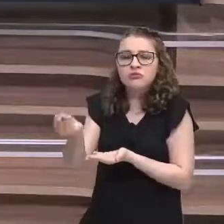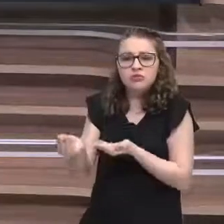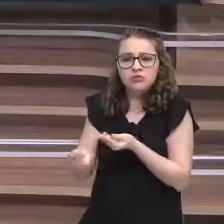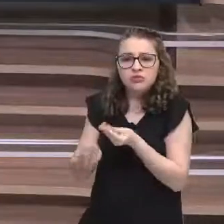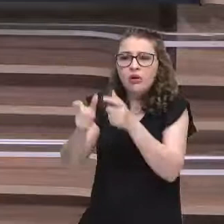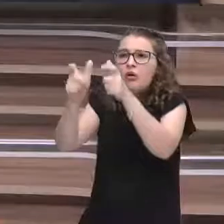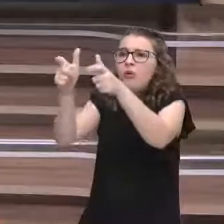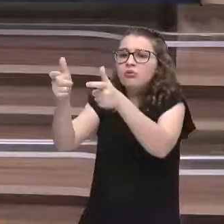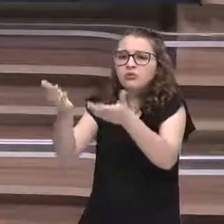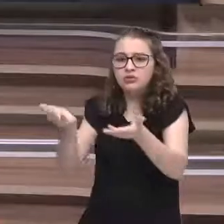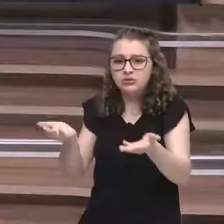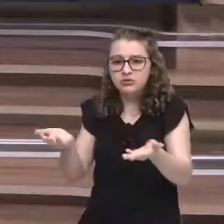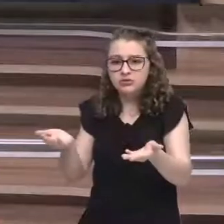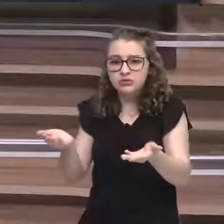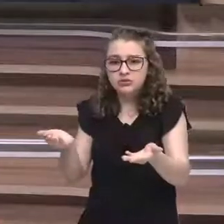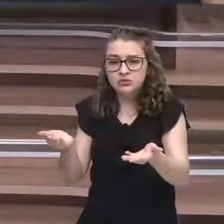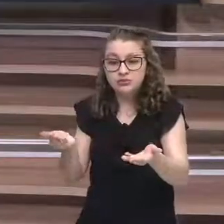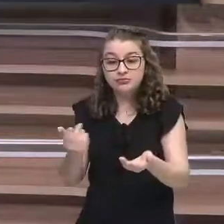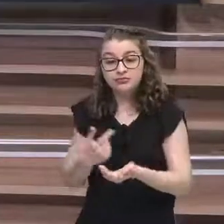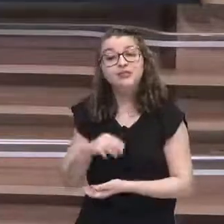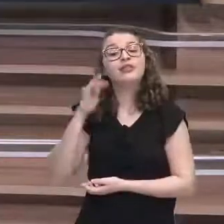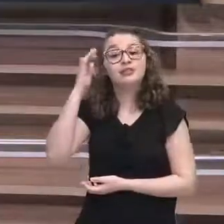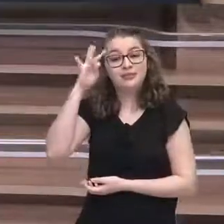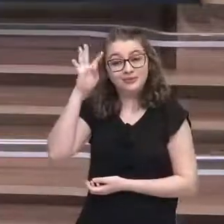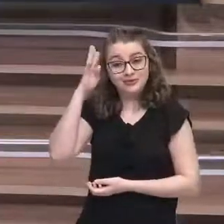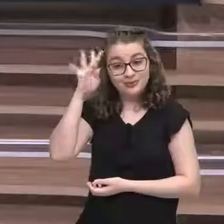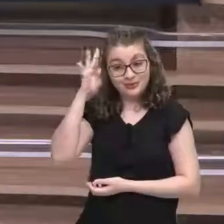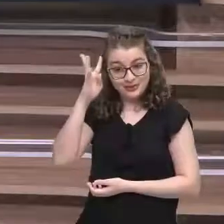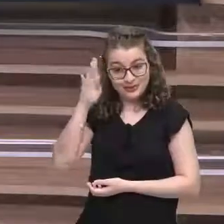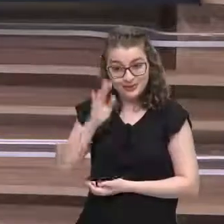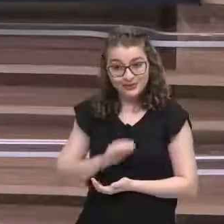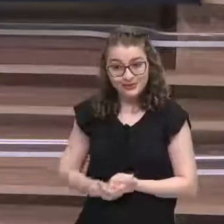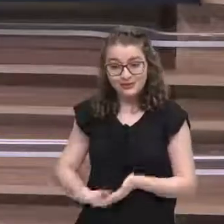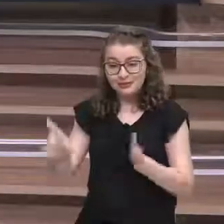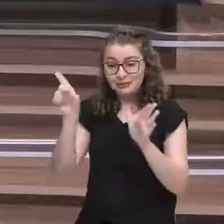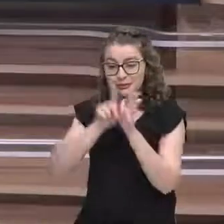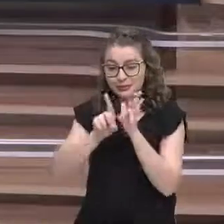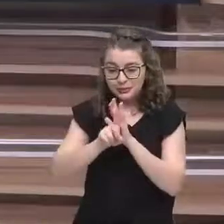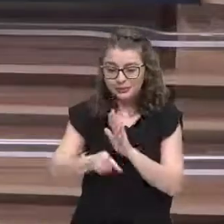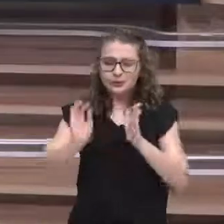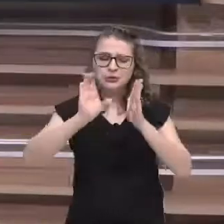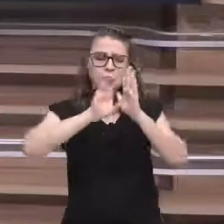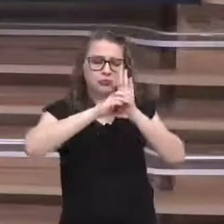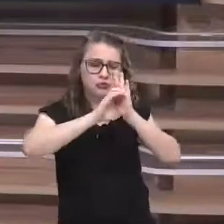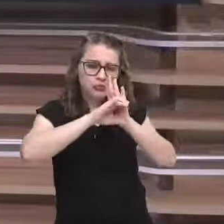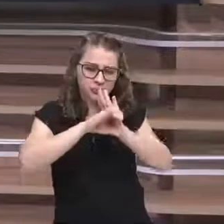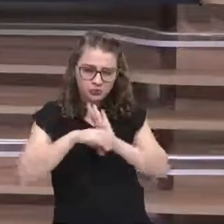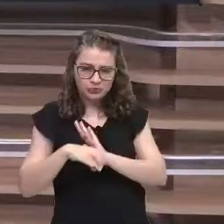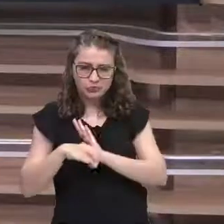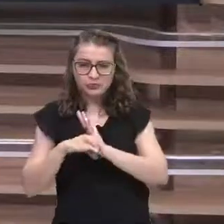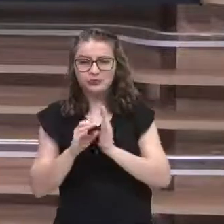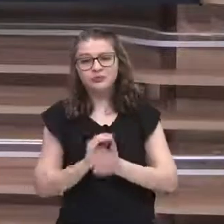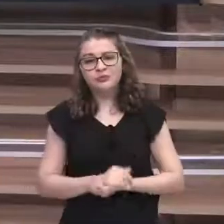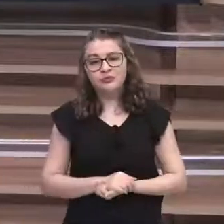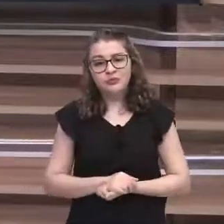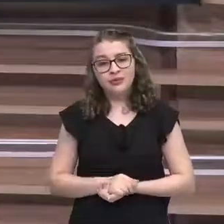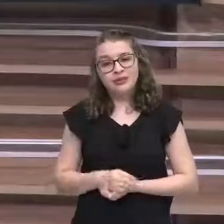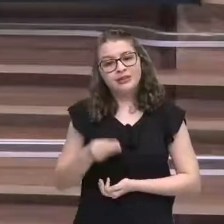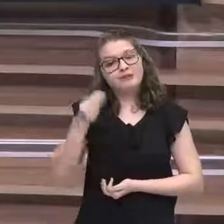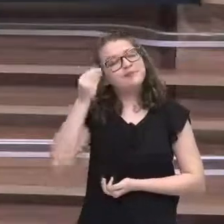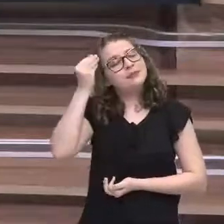Filosofia. Então, ela vai produzir esses conceitos e trabalhar esses conceitos. Por isso é uma experiência